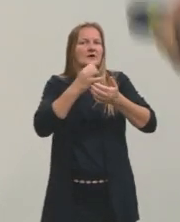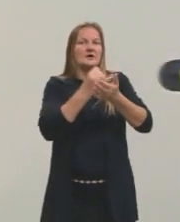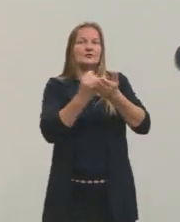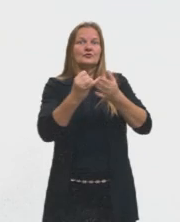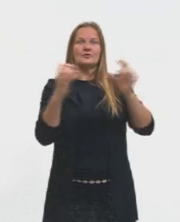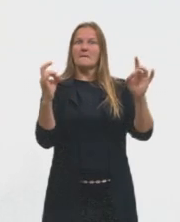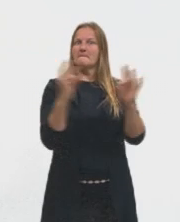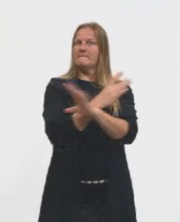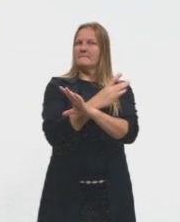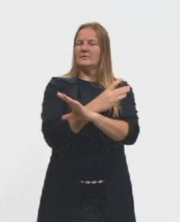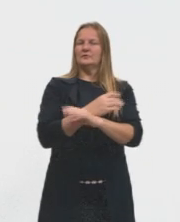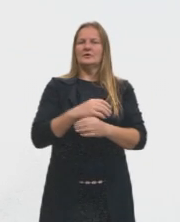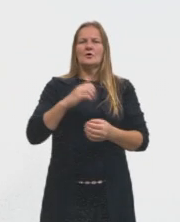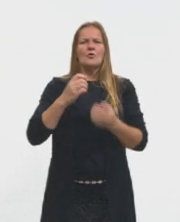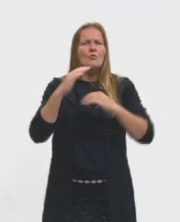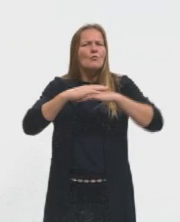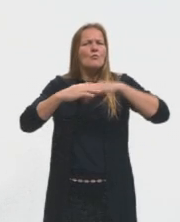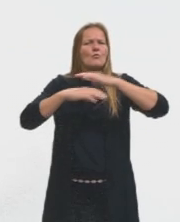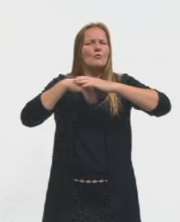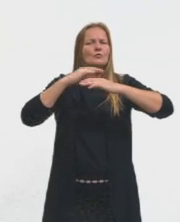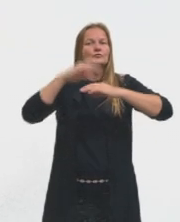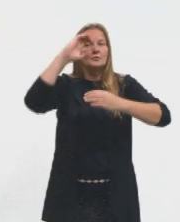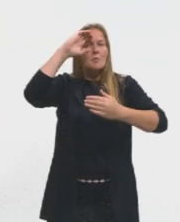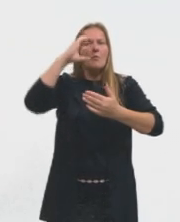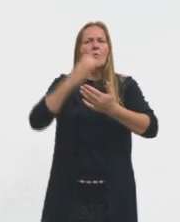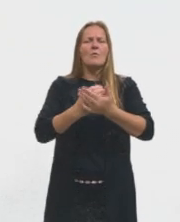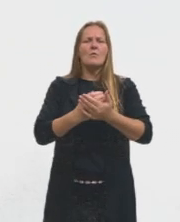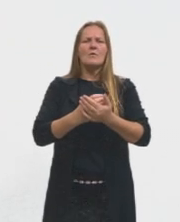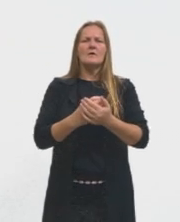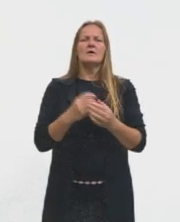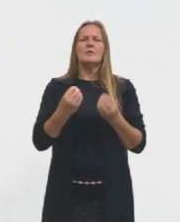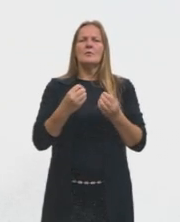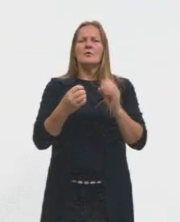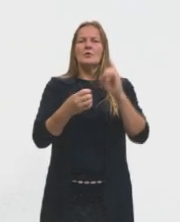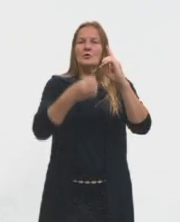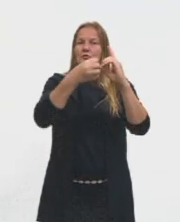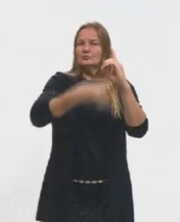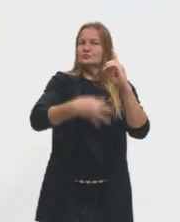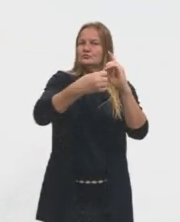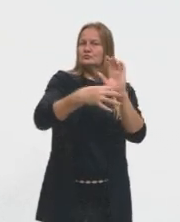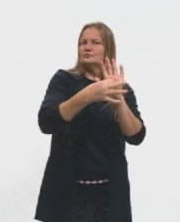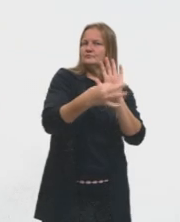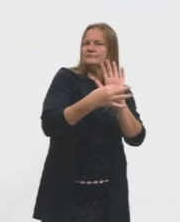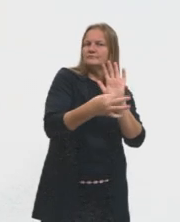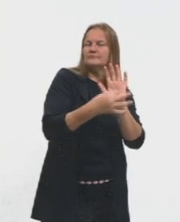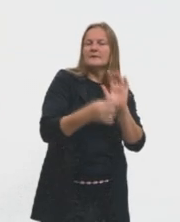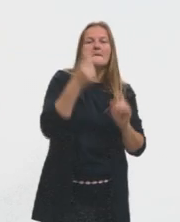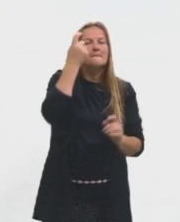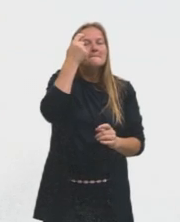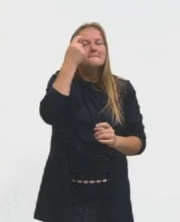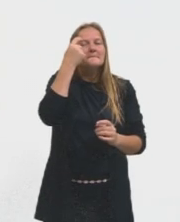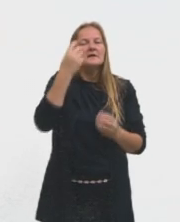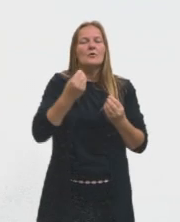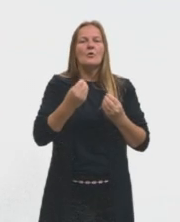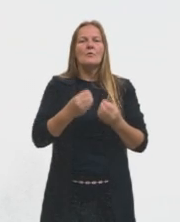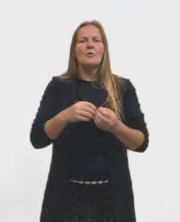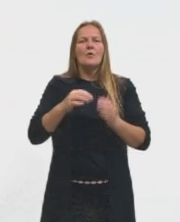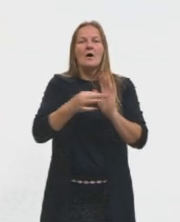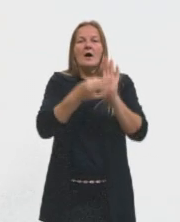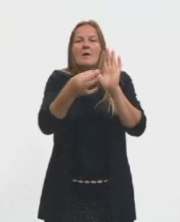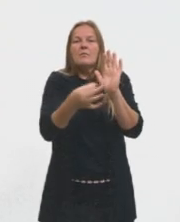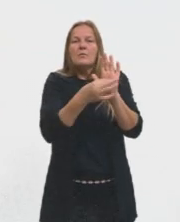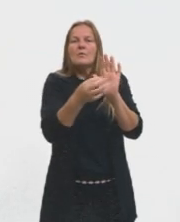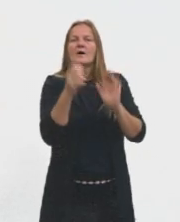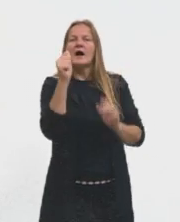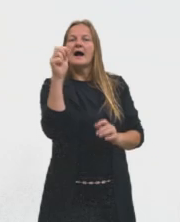construímos uma tese a gente vai pensar nessa argumentação o texto dissertativo-argumentativo ele já começa tendo que pensar na argumentação